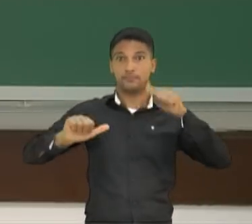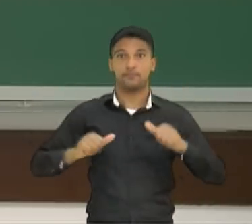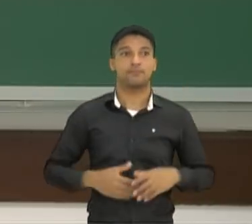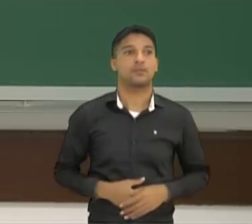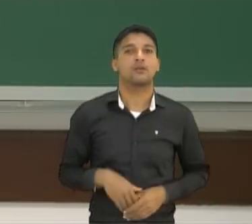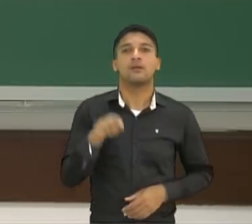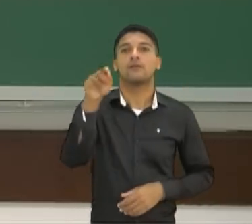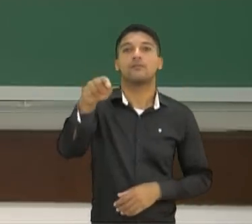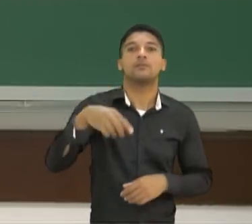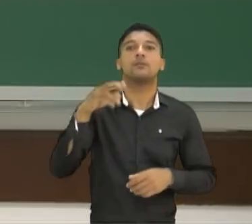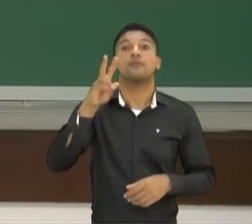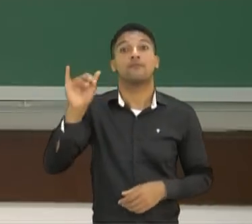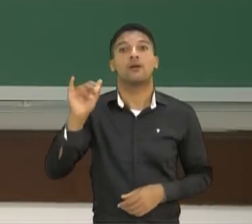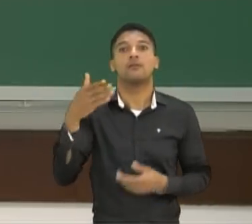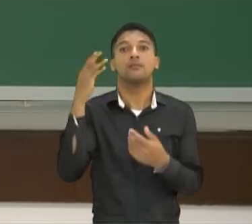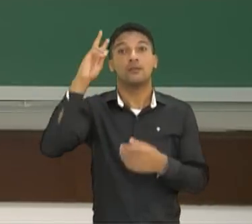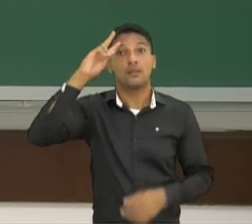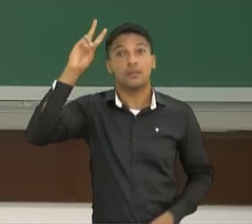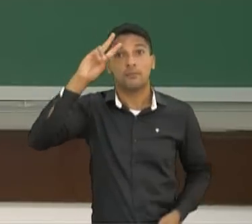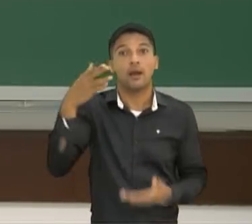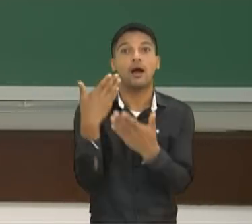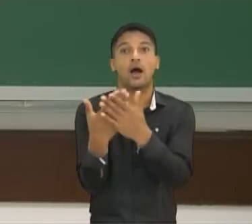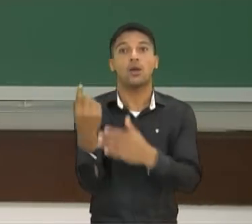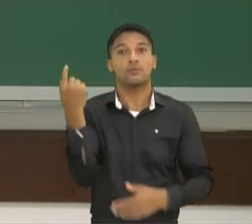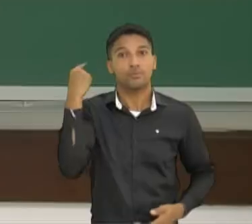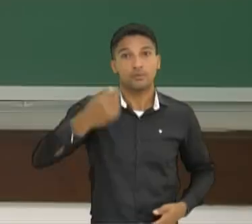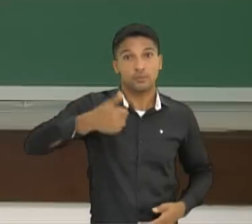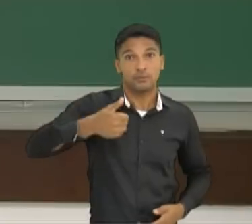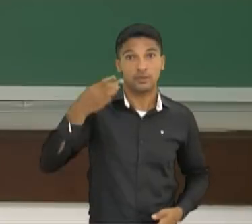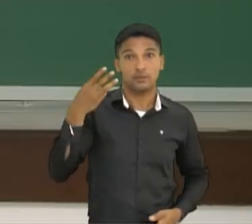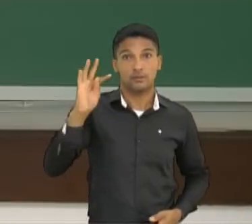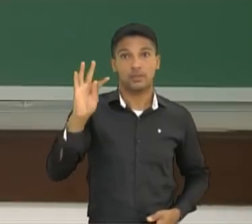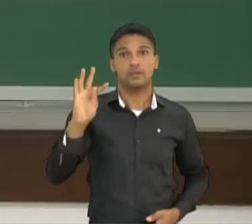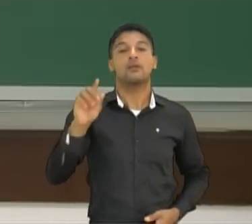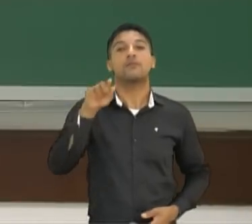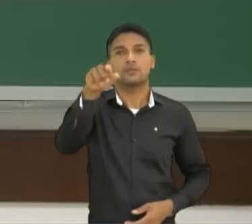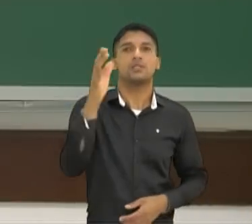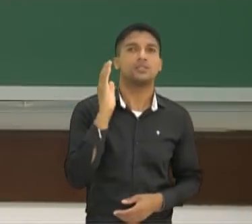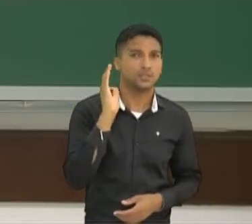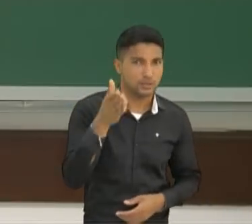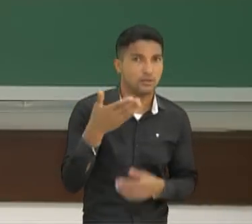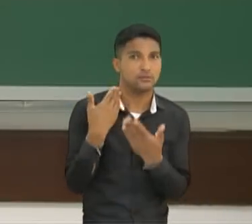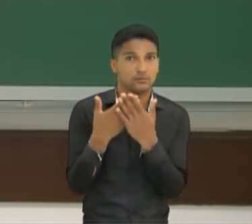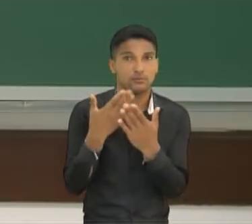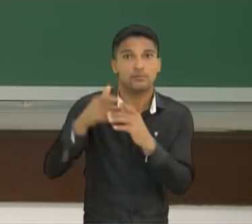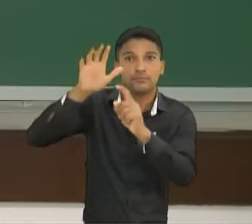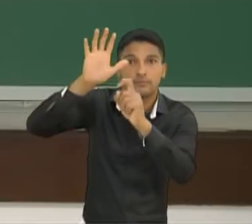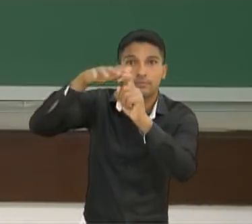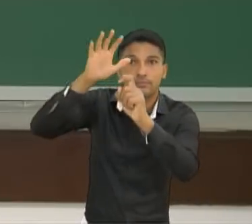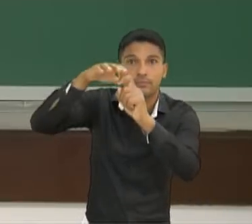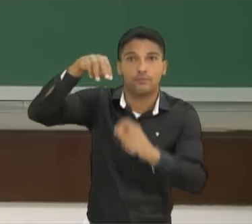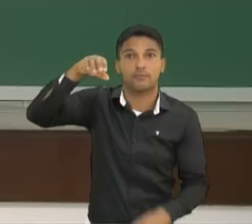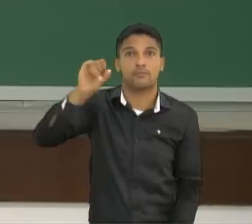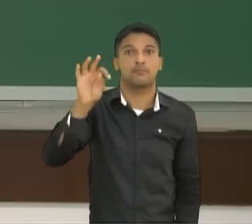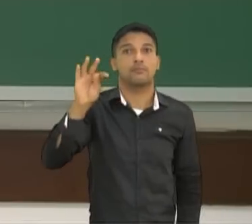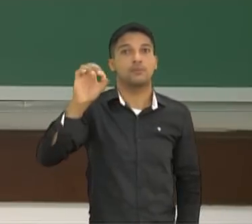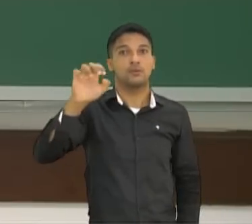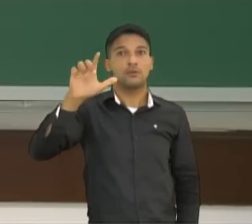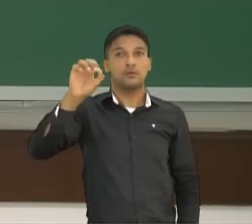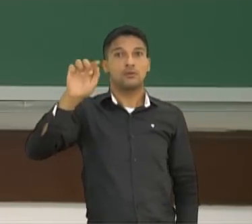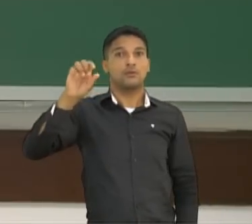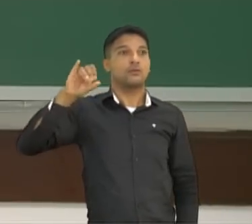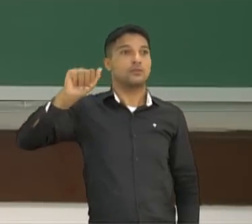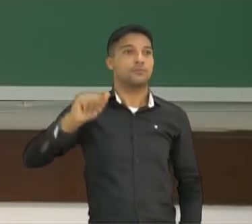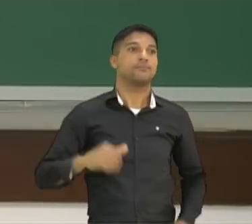nós estudamos mitologia, tá? O conhecimento mitológico ou senso mitológico,